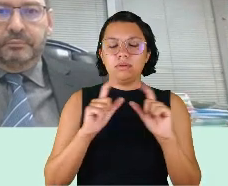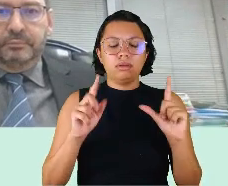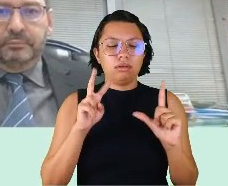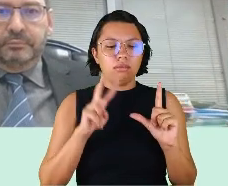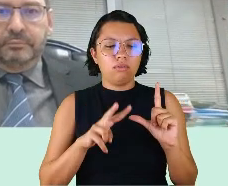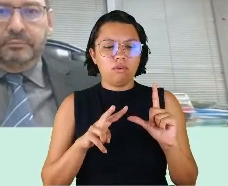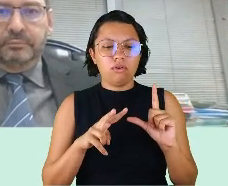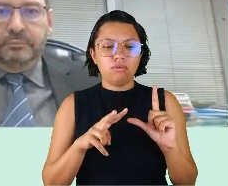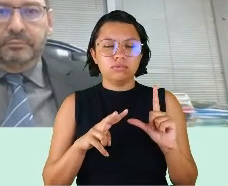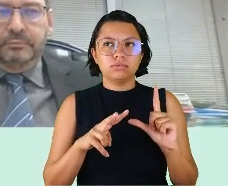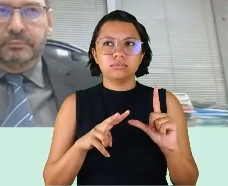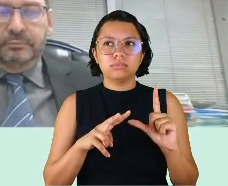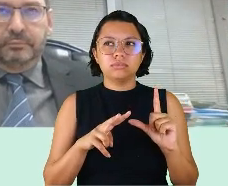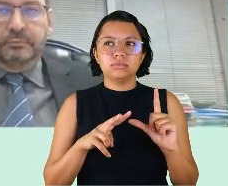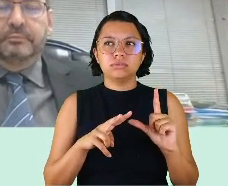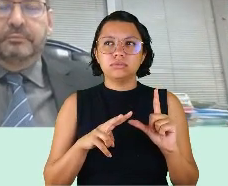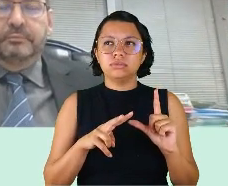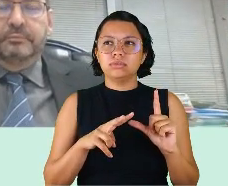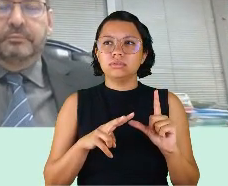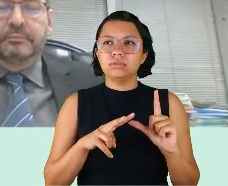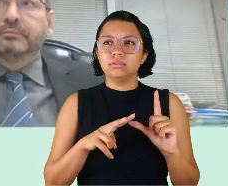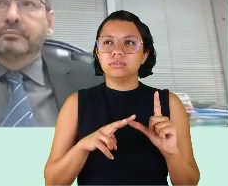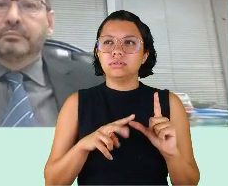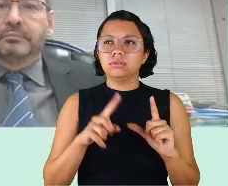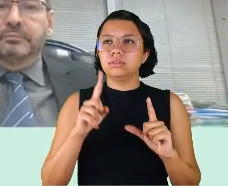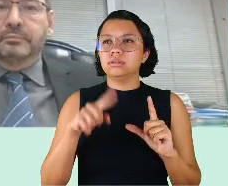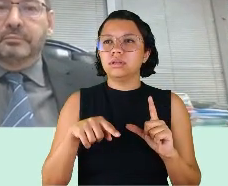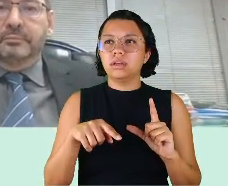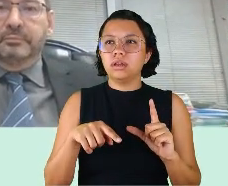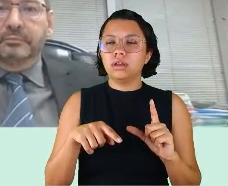mandam, assim, que são passados